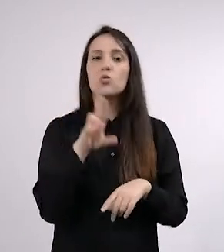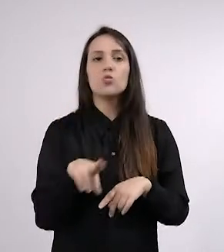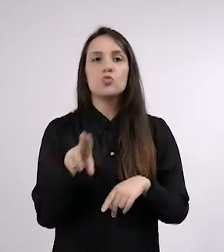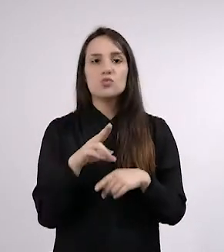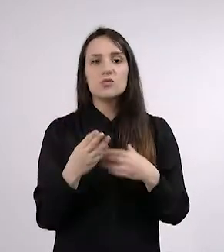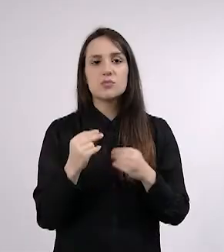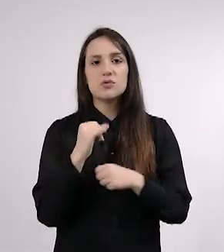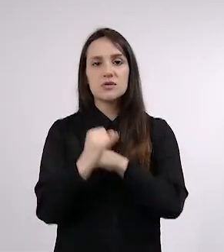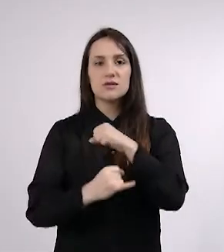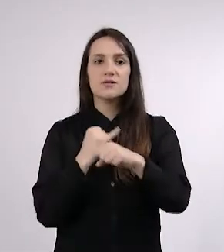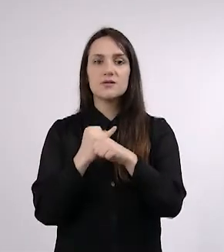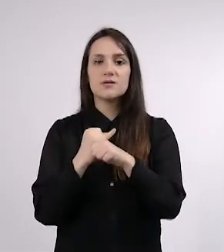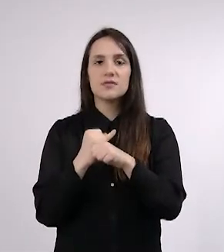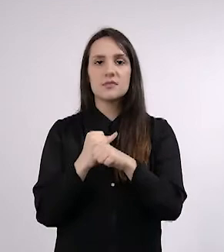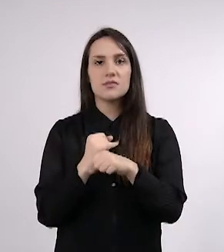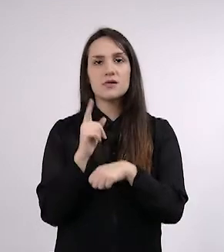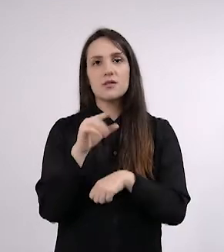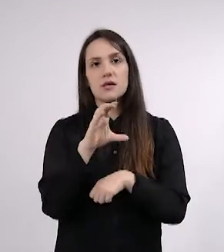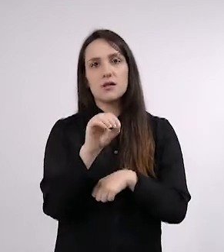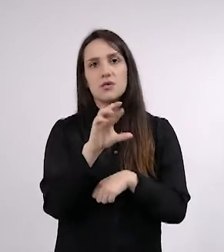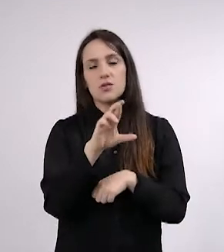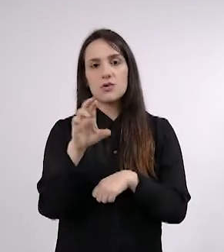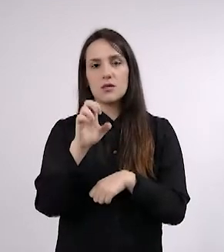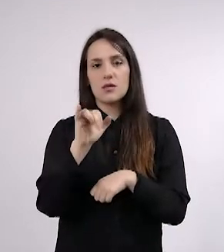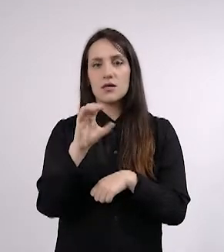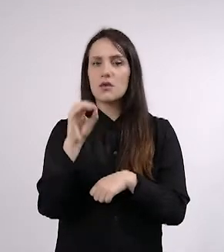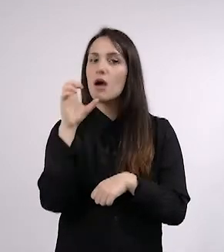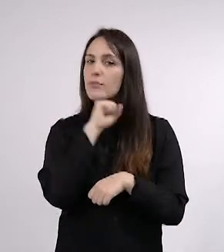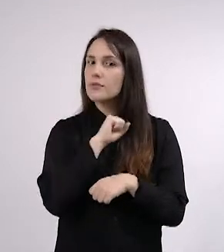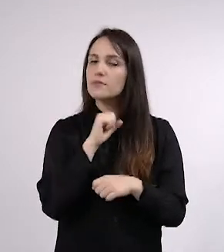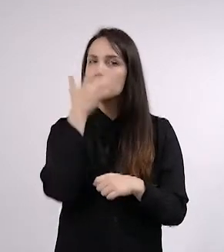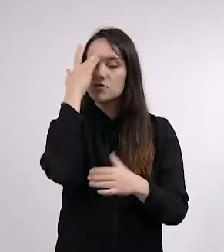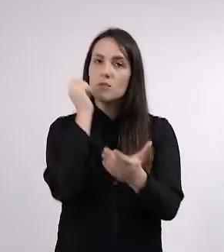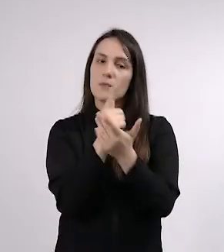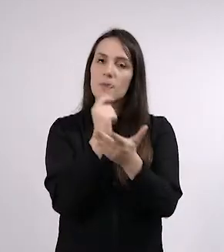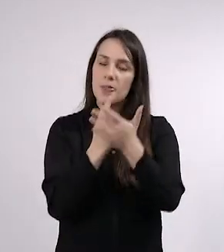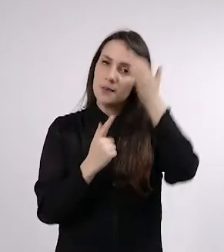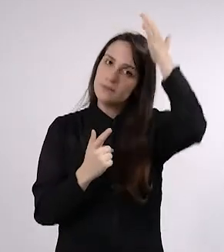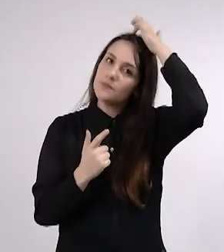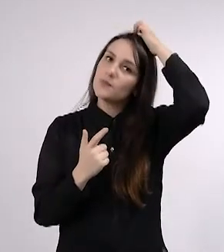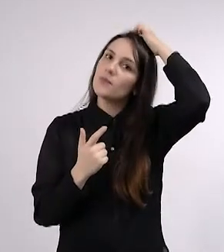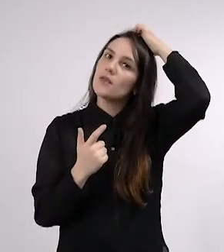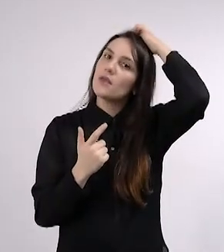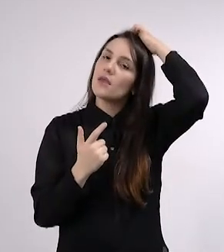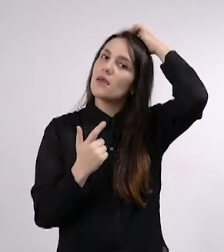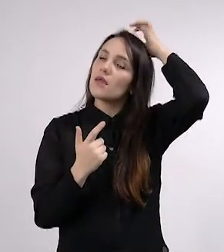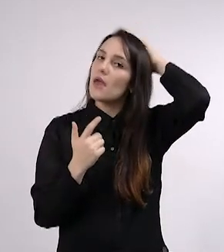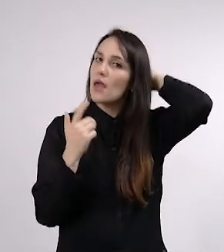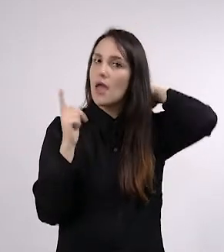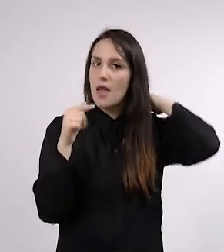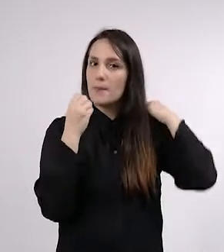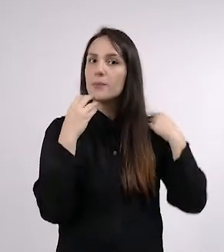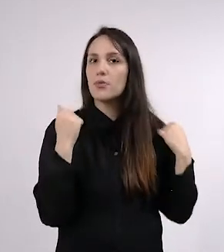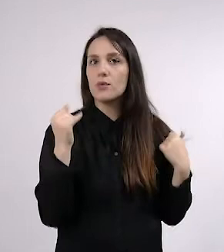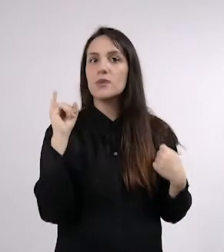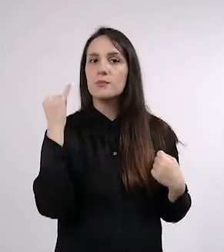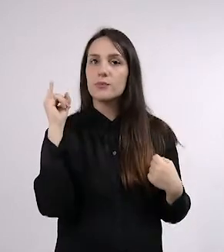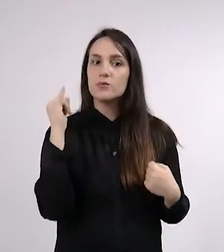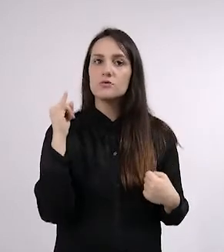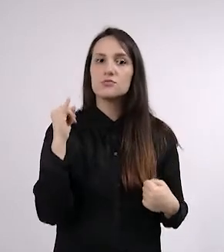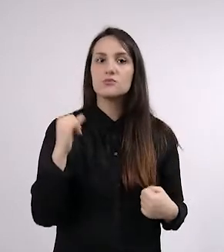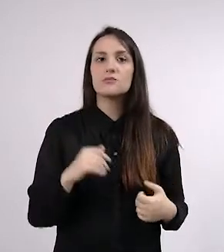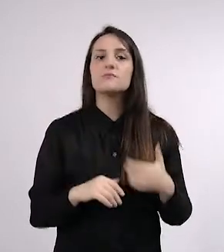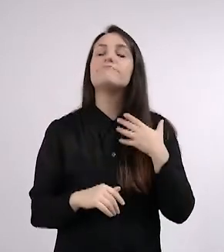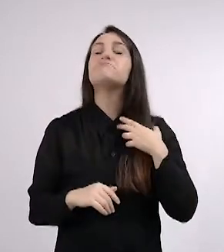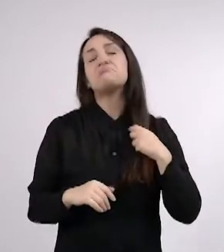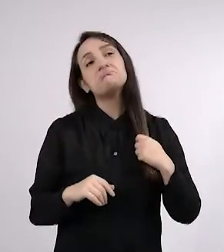muito a internet agora, o Correio está trabalhando como nunca trabalhou. A pessoa compra muito. Isso traz um impacto positivo para a arrecadação do Estado?